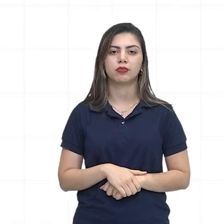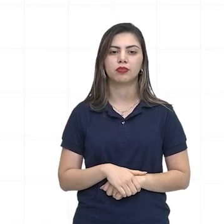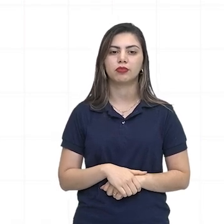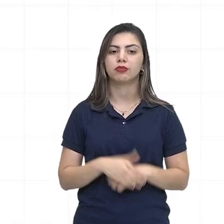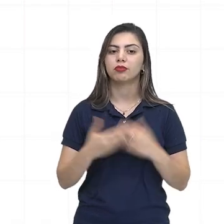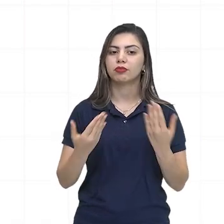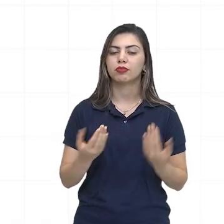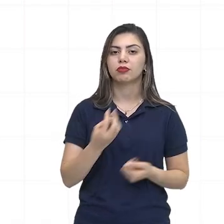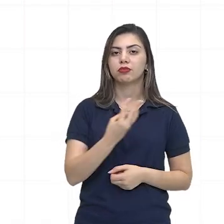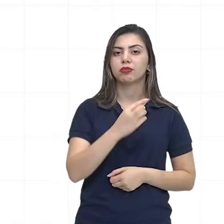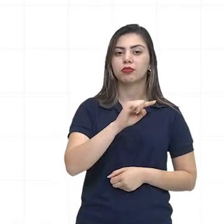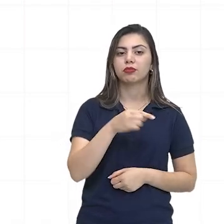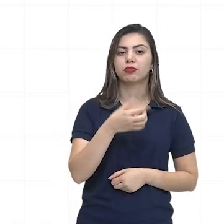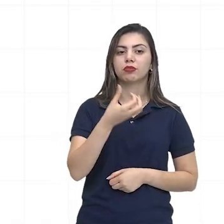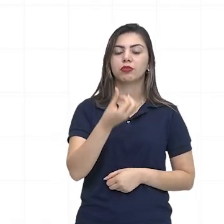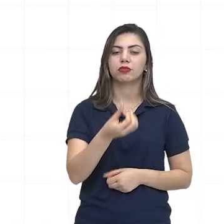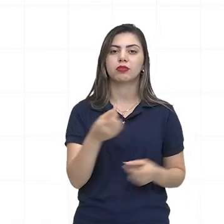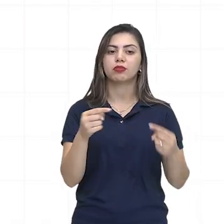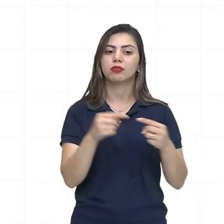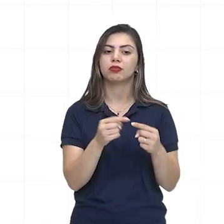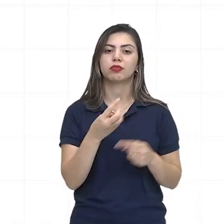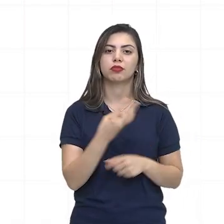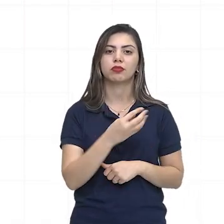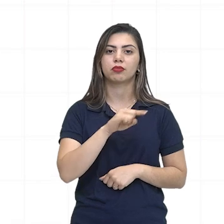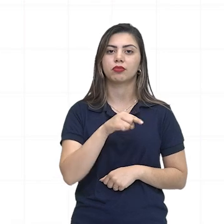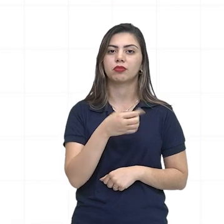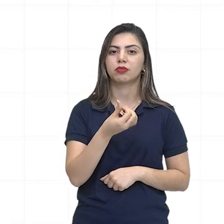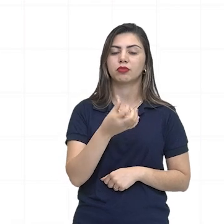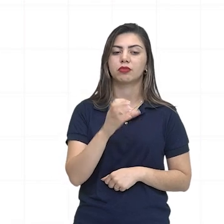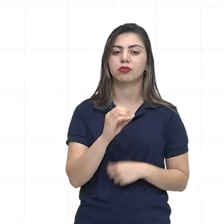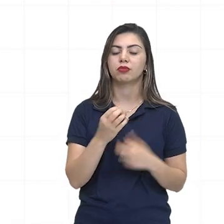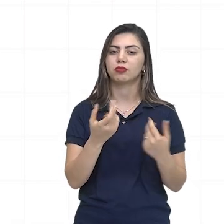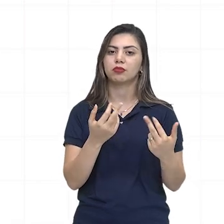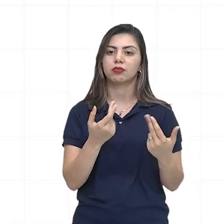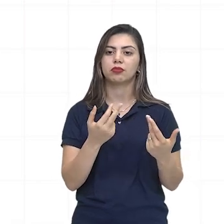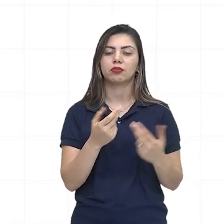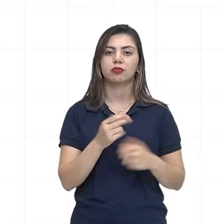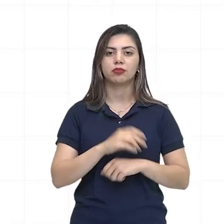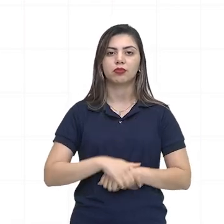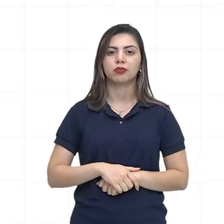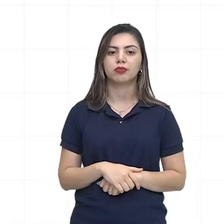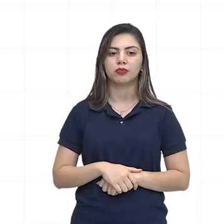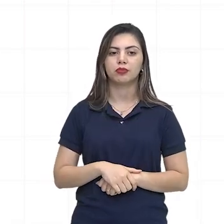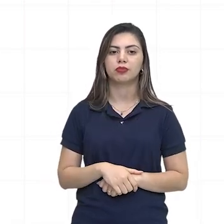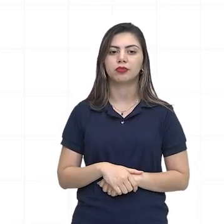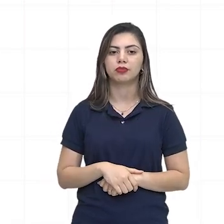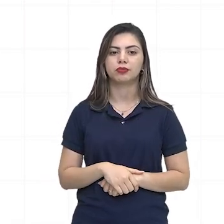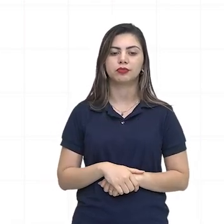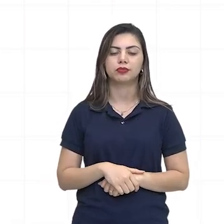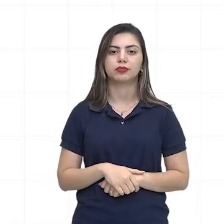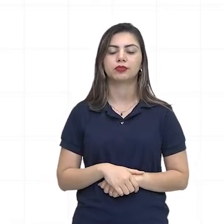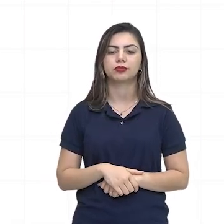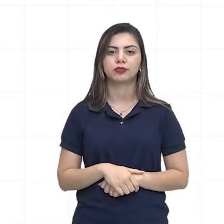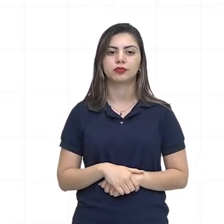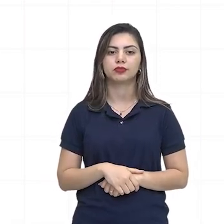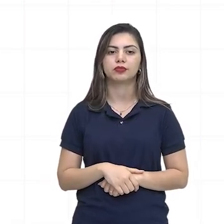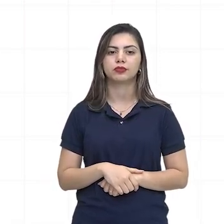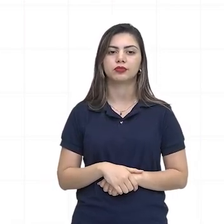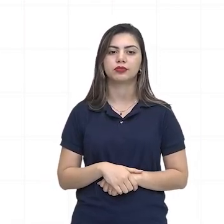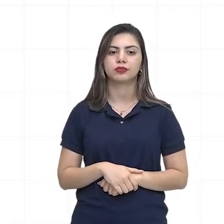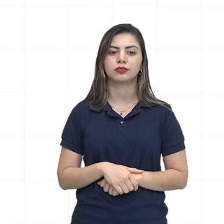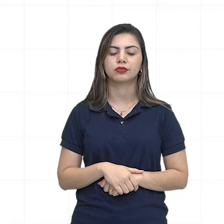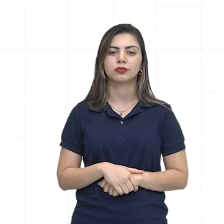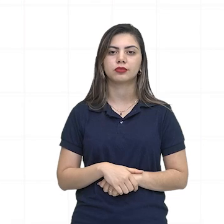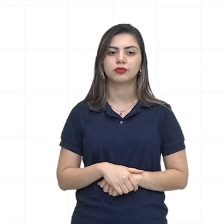é o mesmo que 3,60. Isso não altera em nada o valor dele. Continuando a